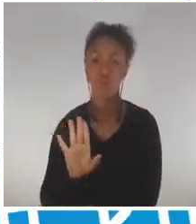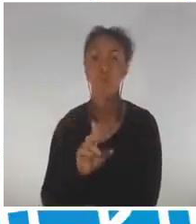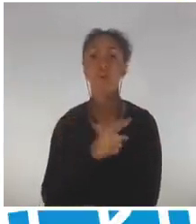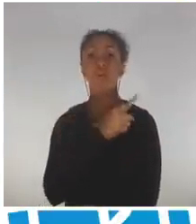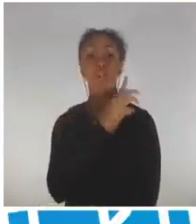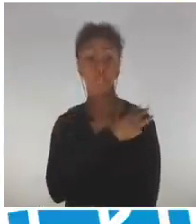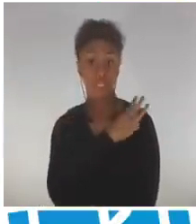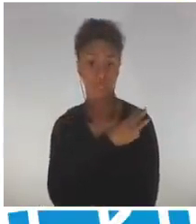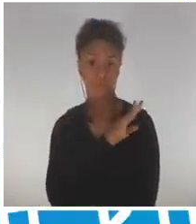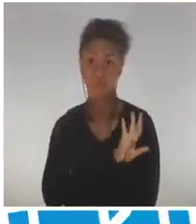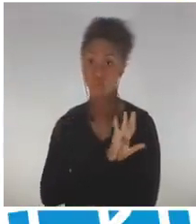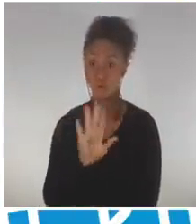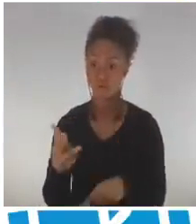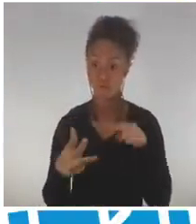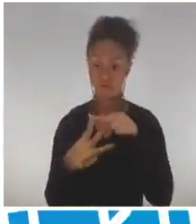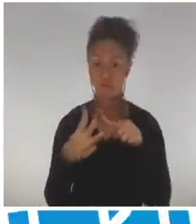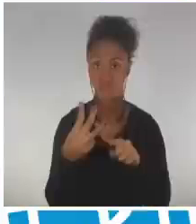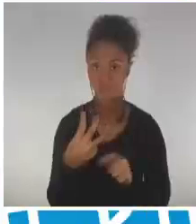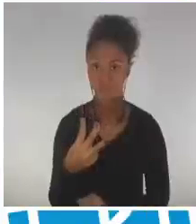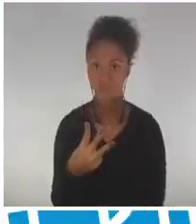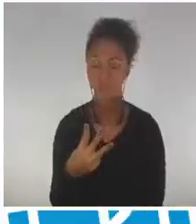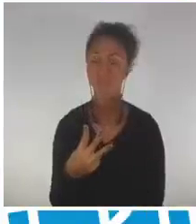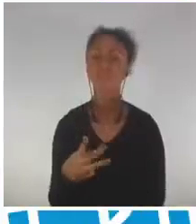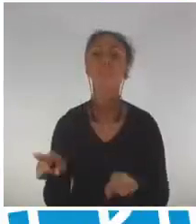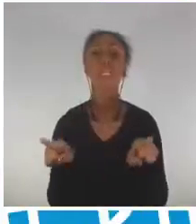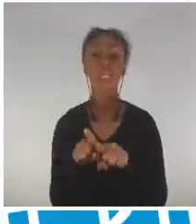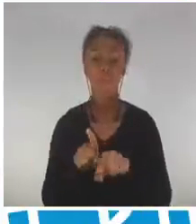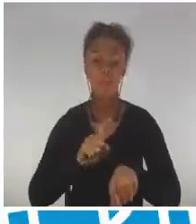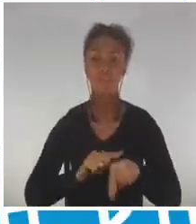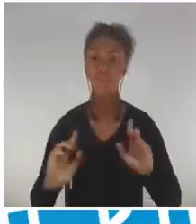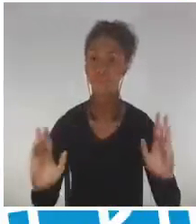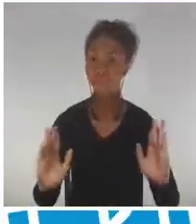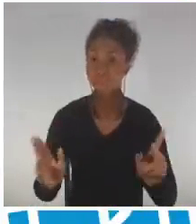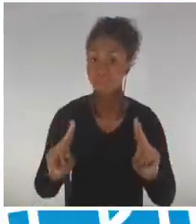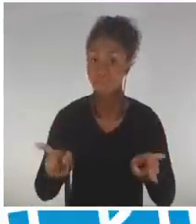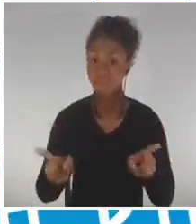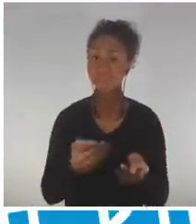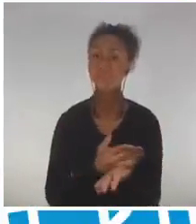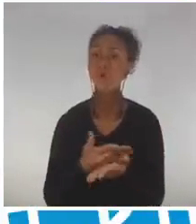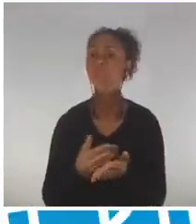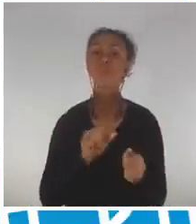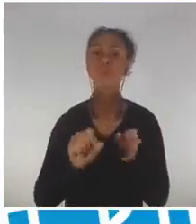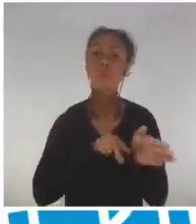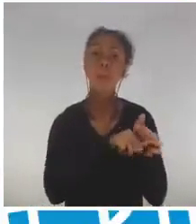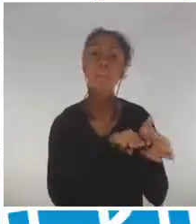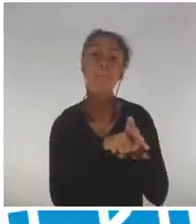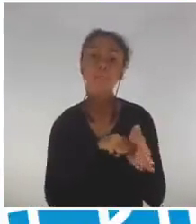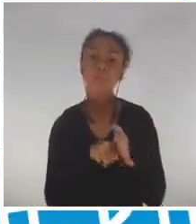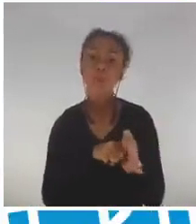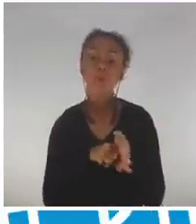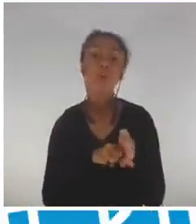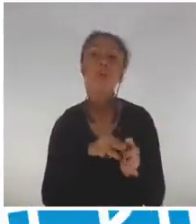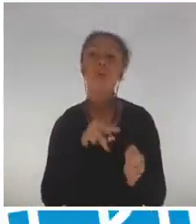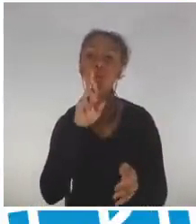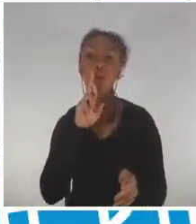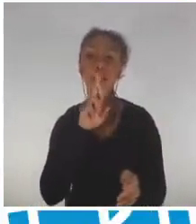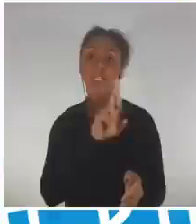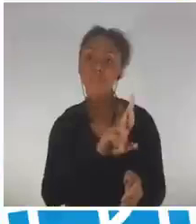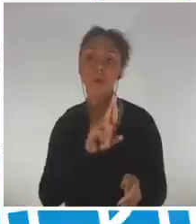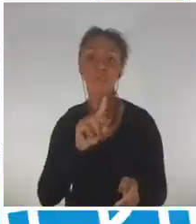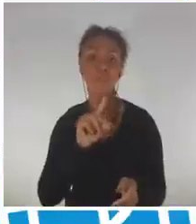médio. Também nessa época foi introduzida a metodologia da teoria da resposta ao item na